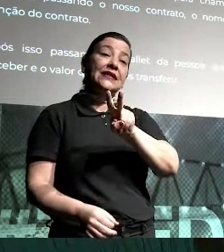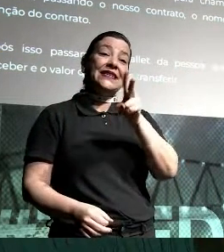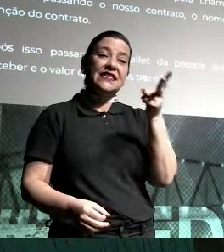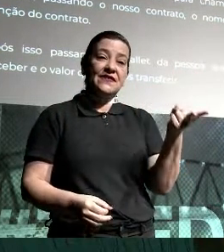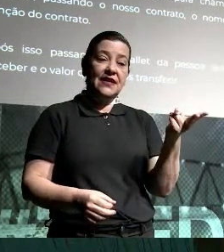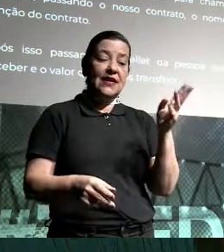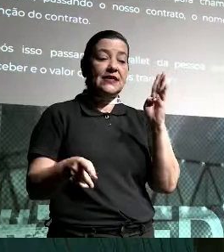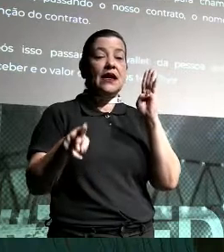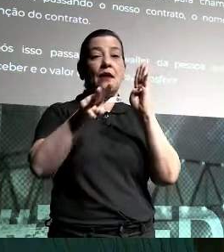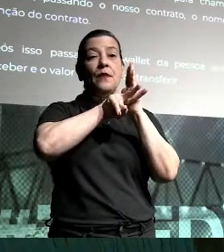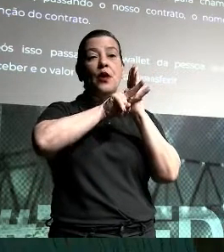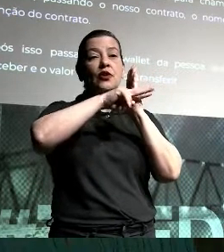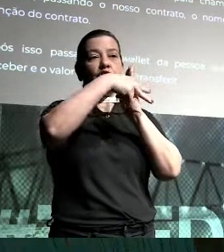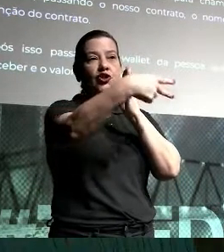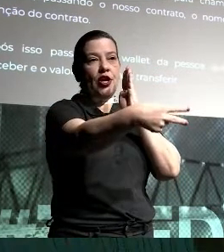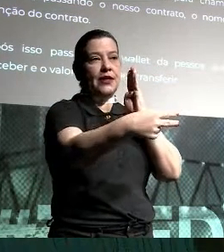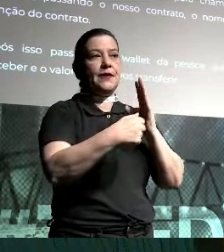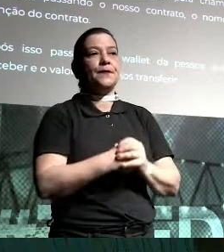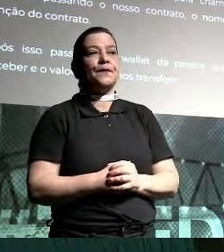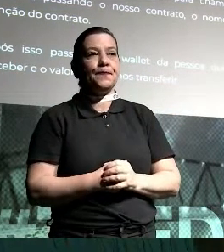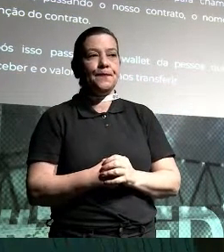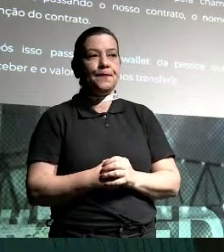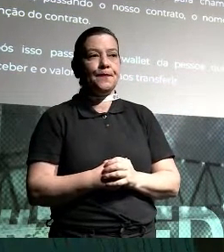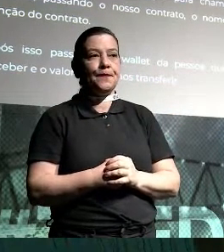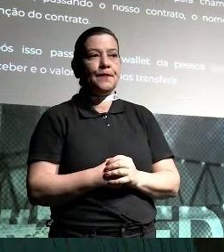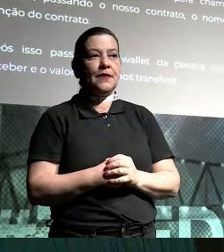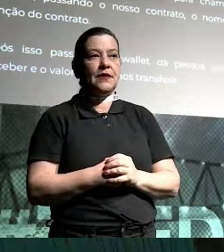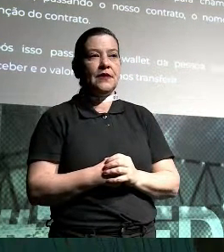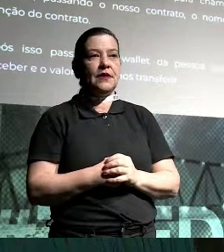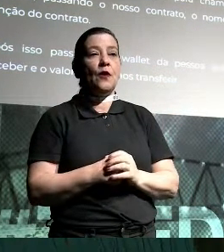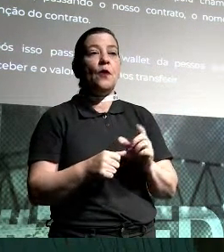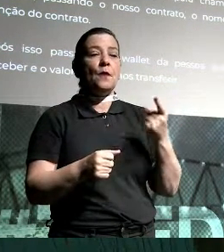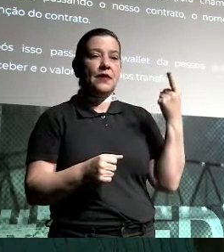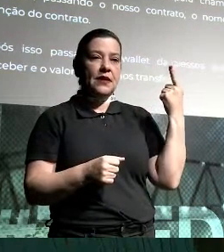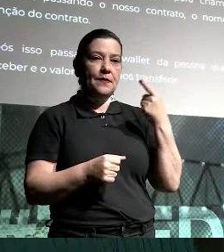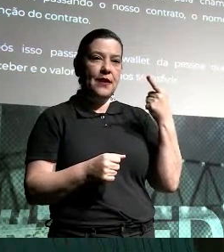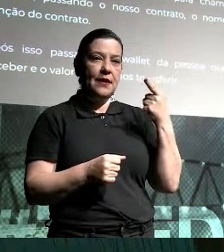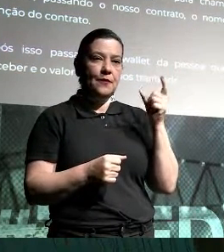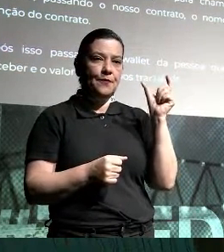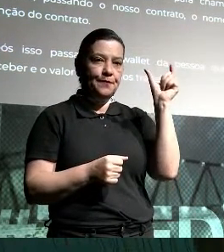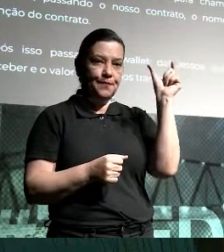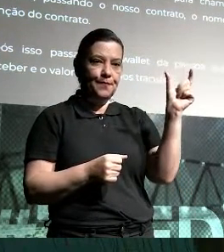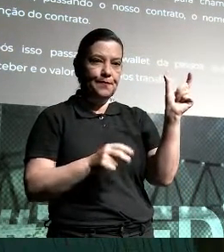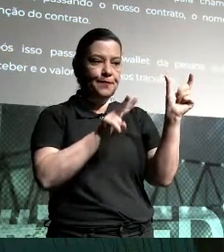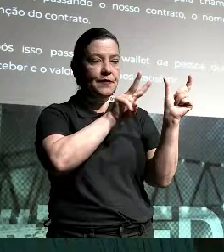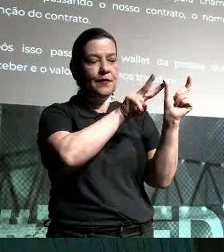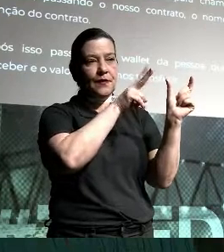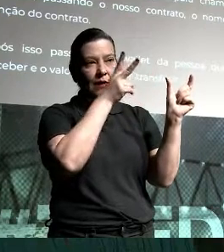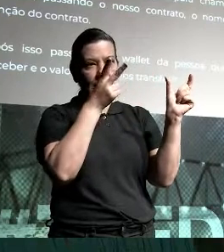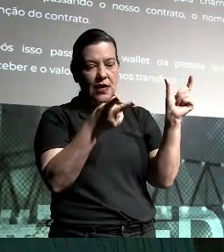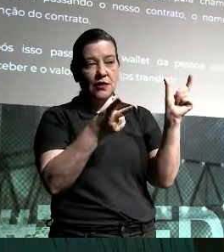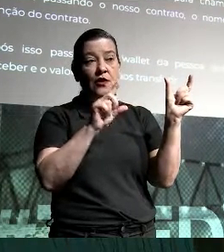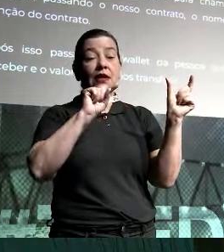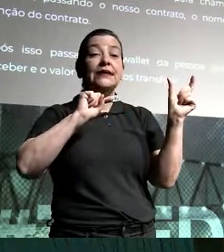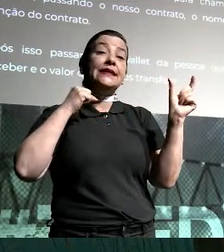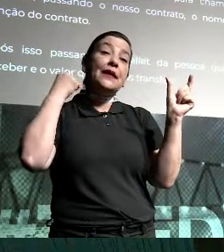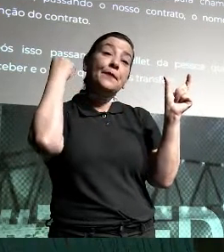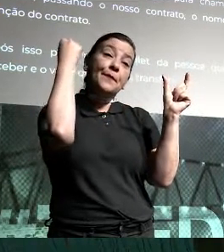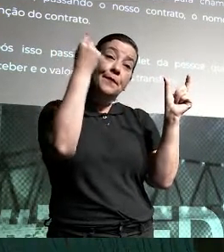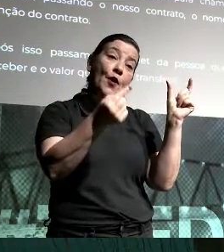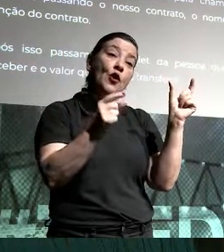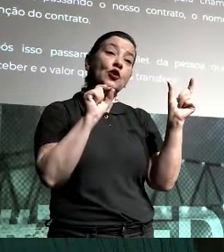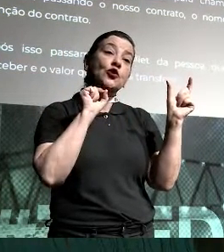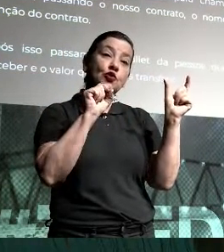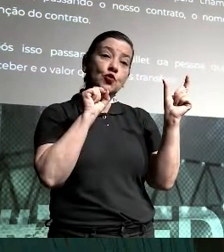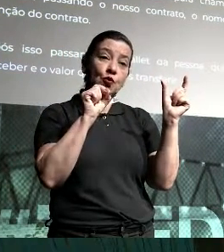blockchain. Então, eu vou chamar primeiro o meu Web3 Send Transaction, passando a minha credential. Depois disso, eu vou